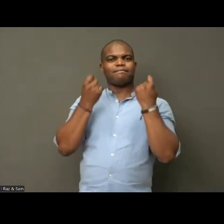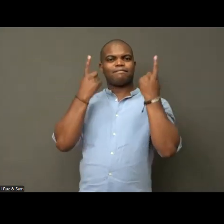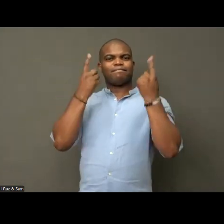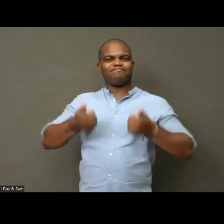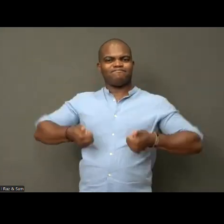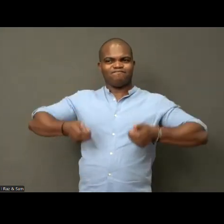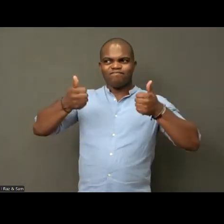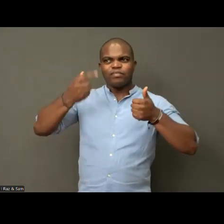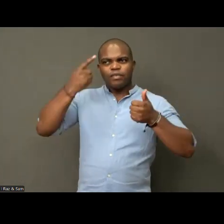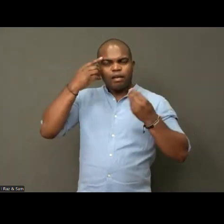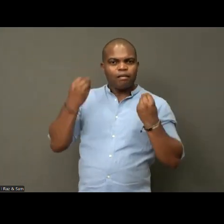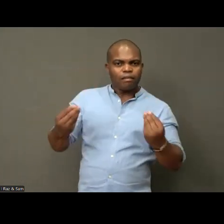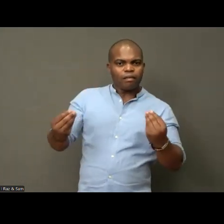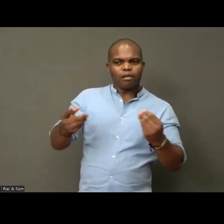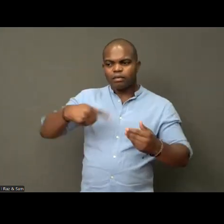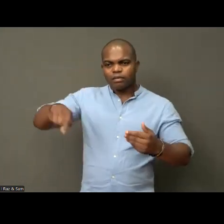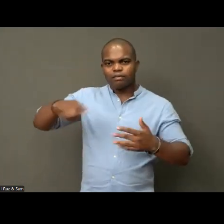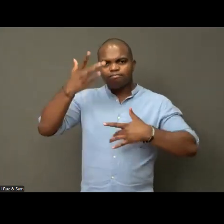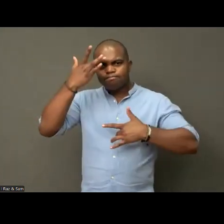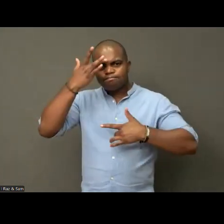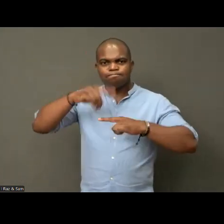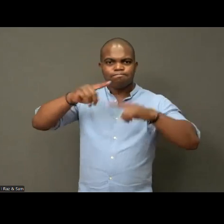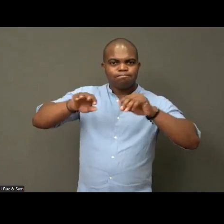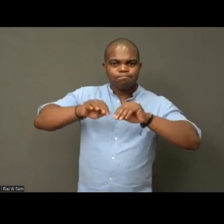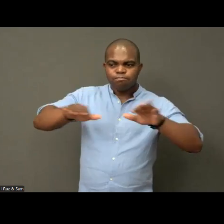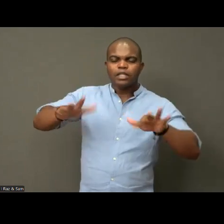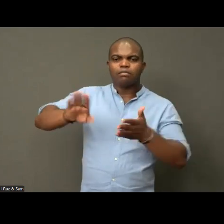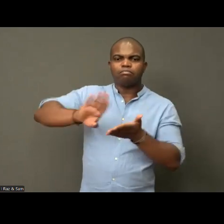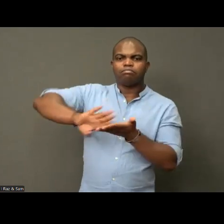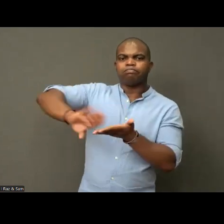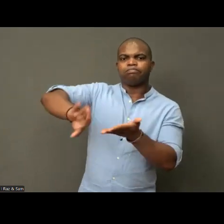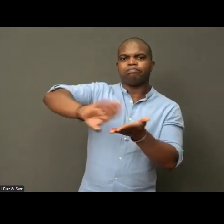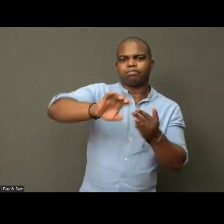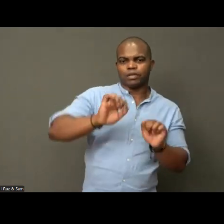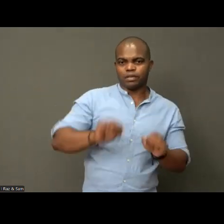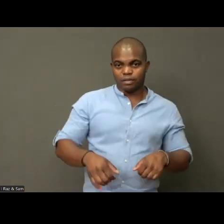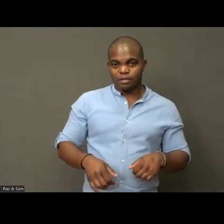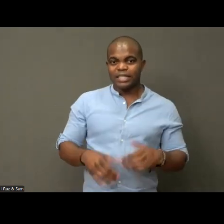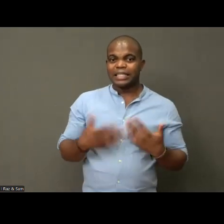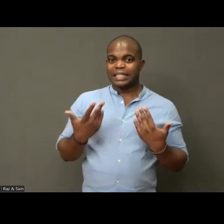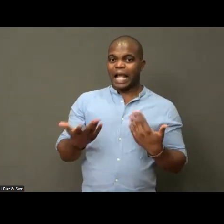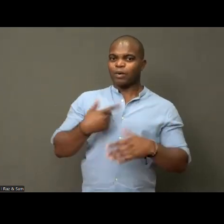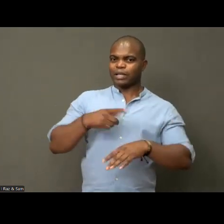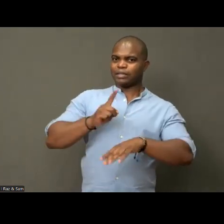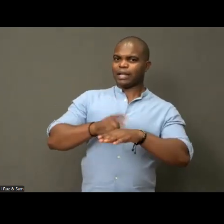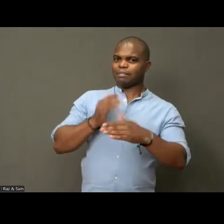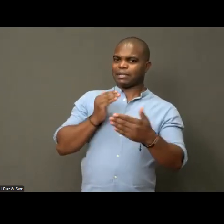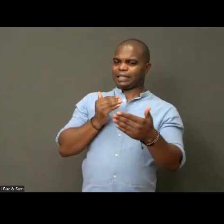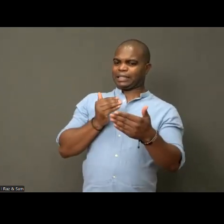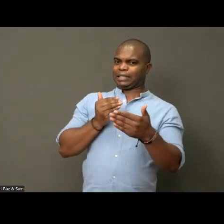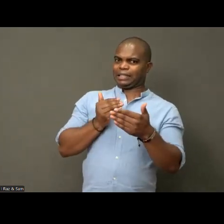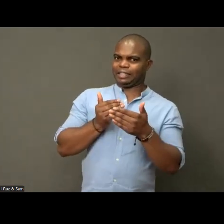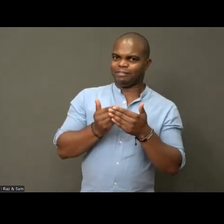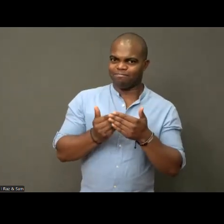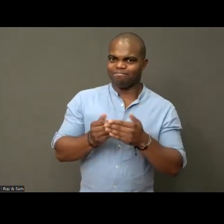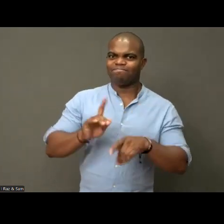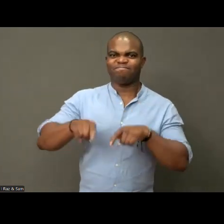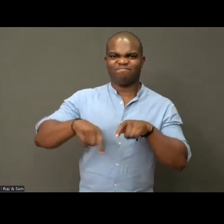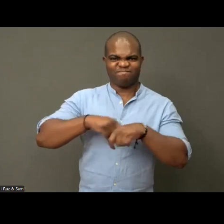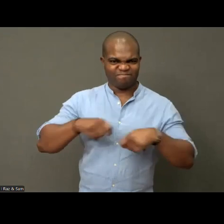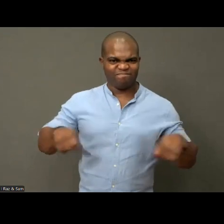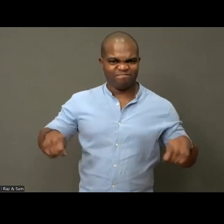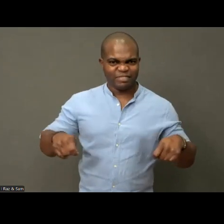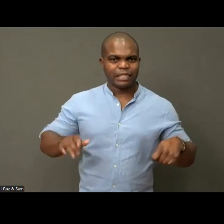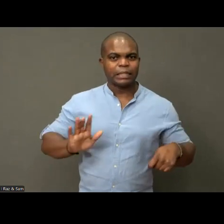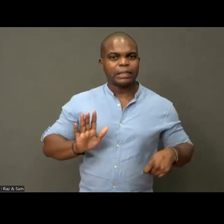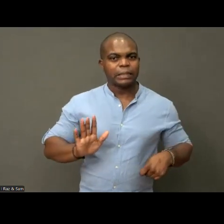Agora estamos nos aproximando do final deste empolgante webinar, mas eu sei que estamos todos tristes.